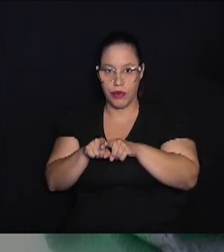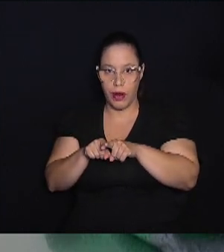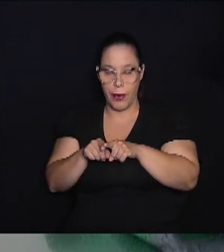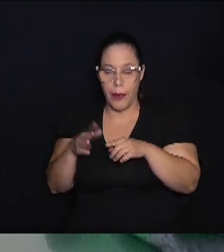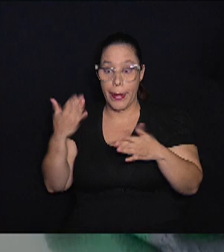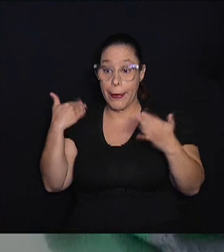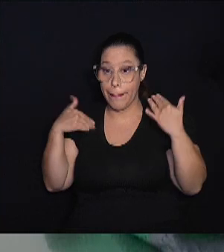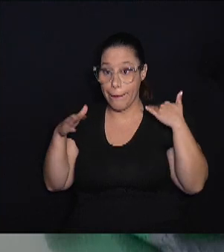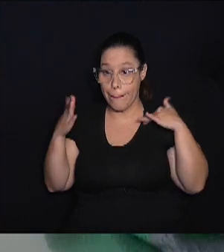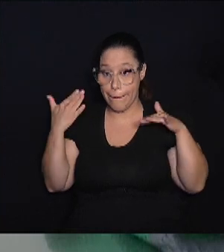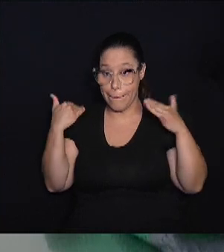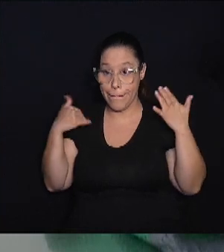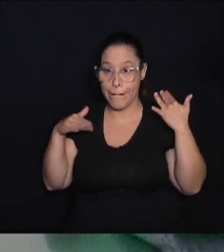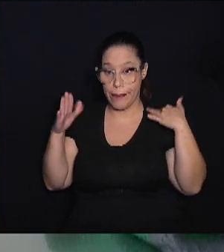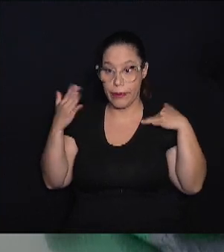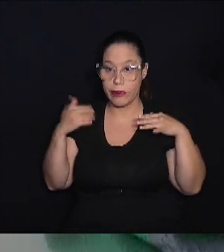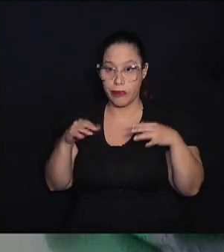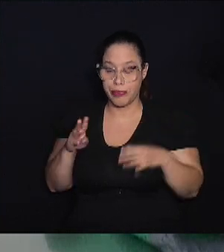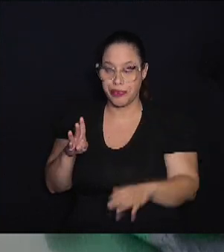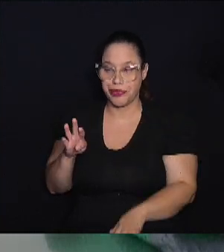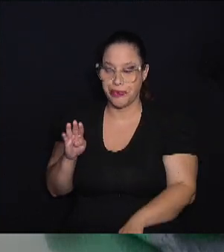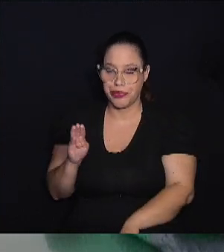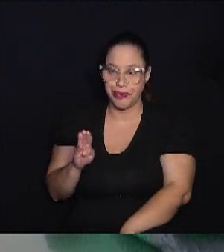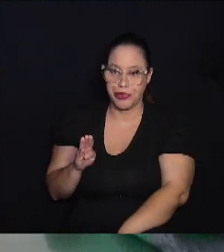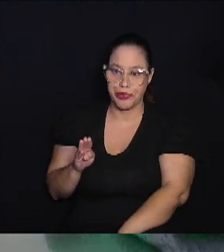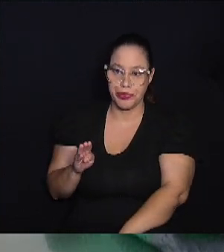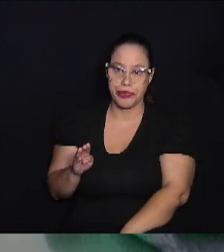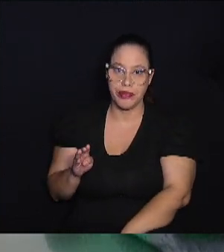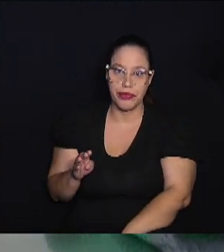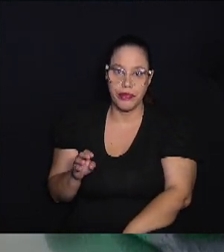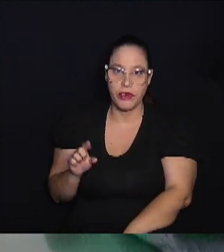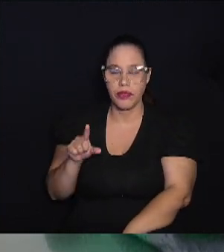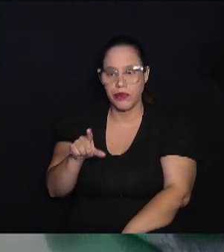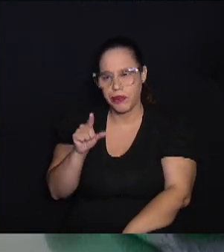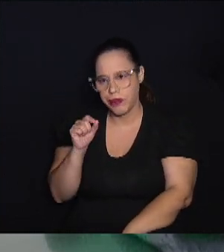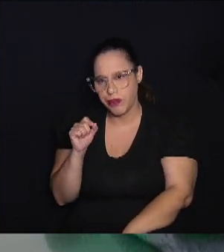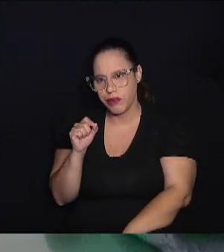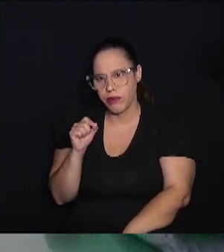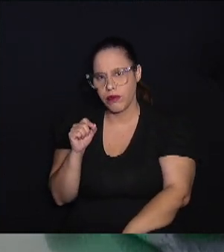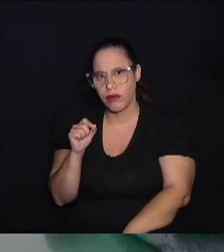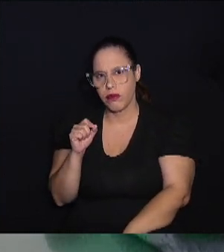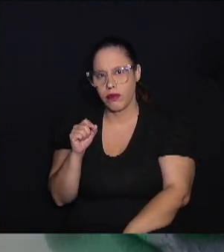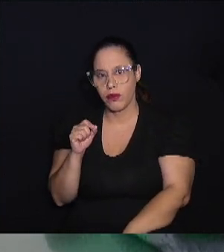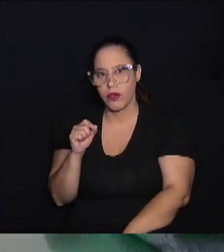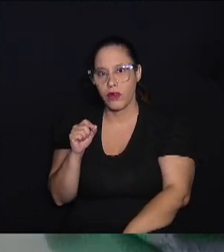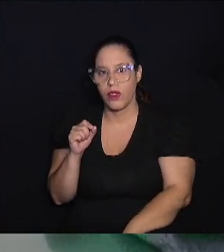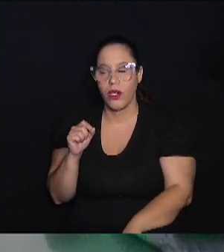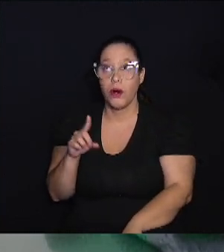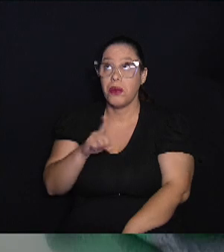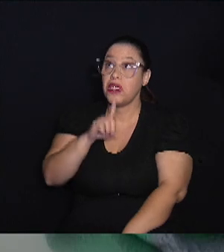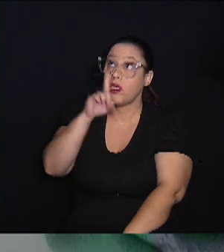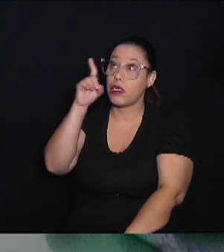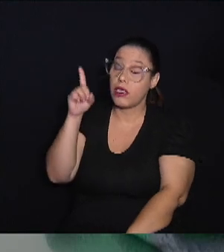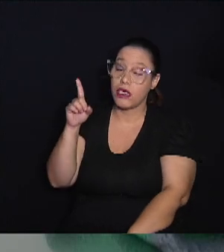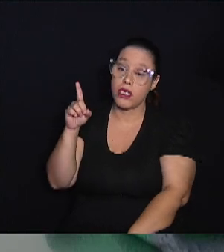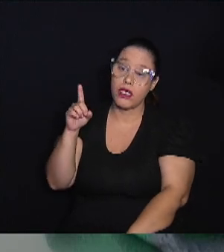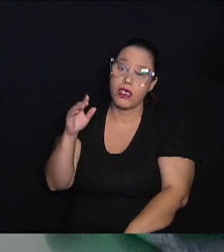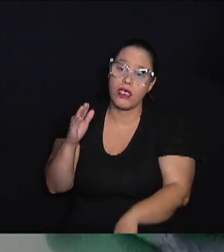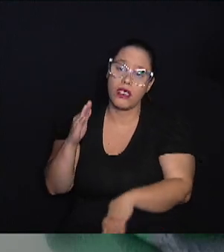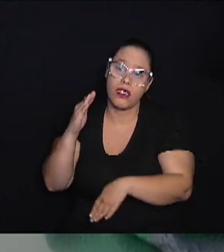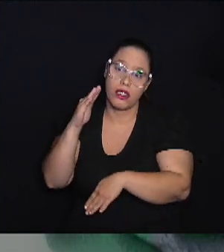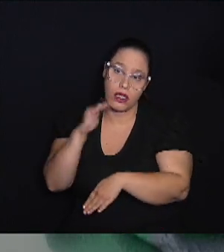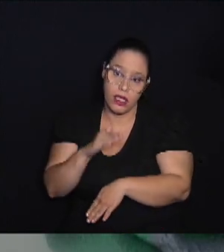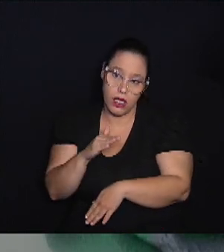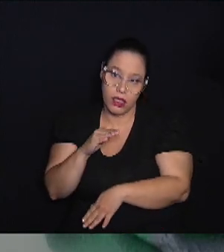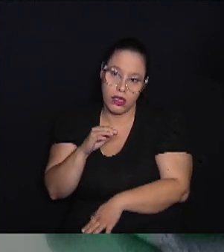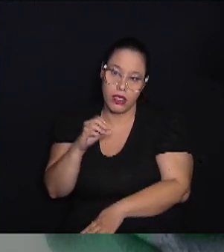passeio, porque o Bob gosta bastante de passear, a gente acaba escolhendo os momentos mais diurnos, os momentos mais à tarde, com maior índice